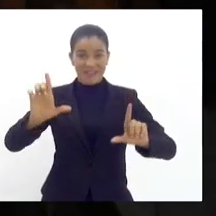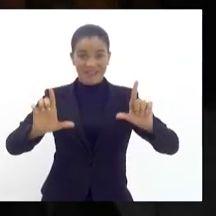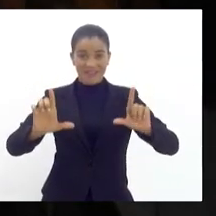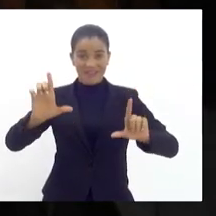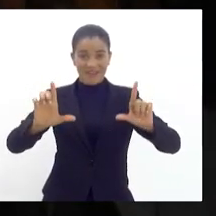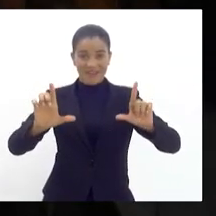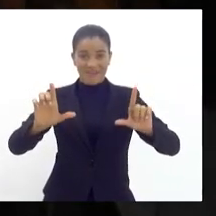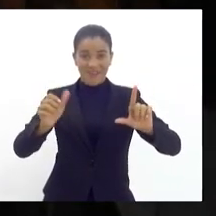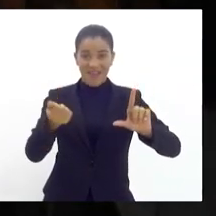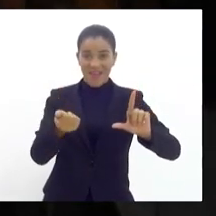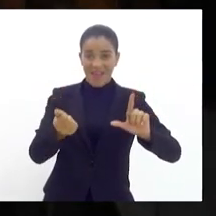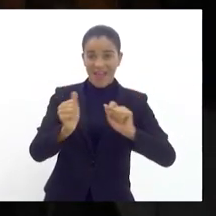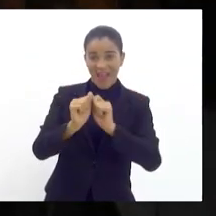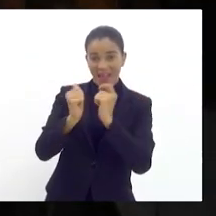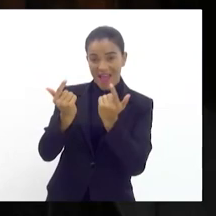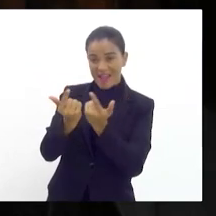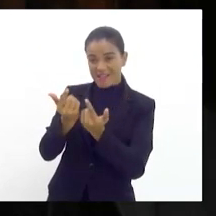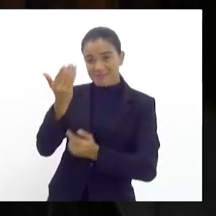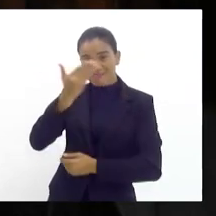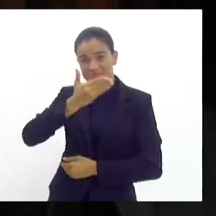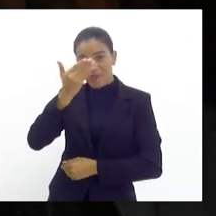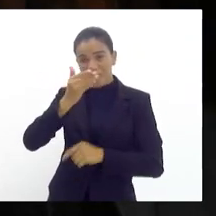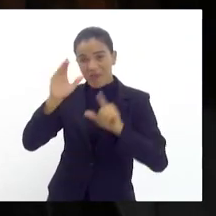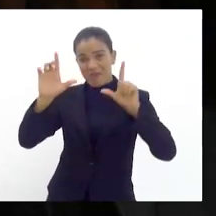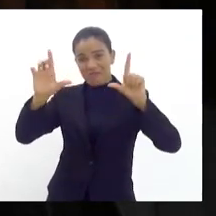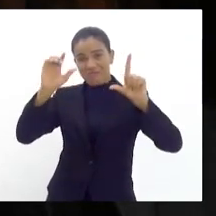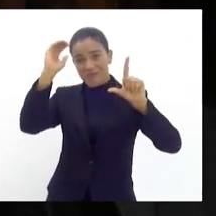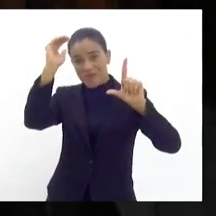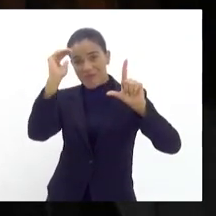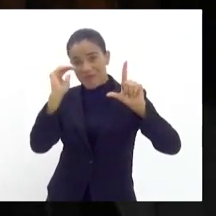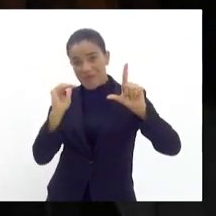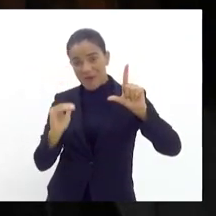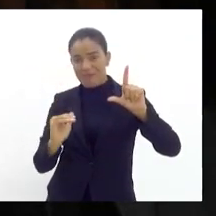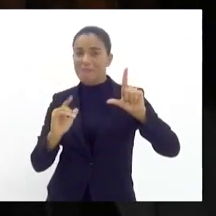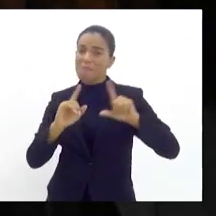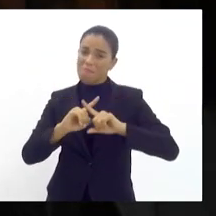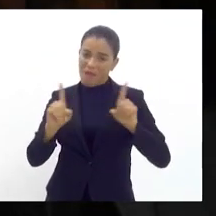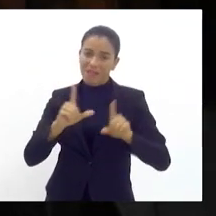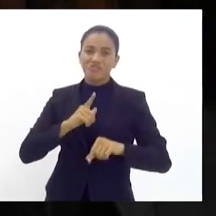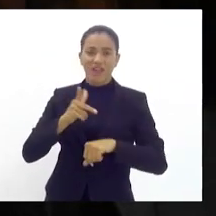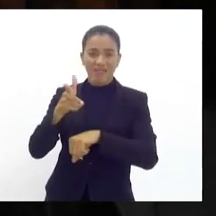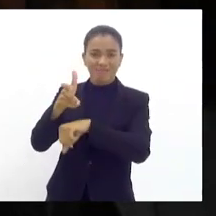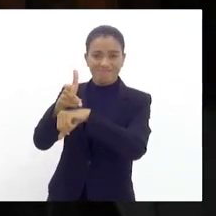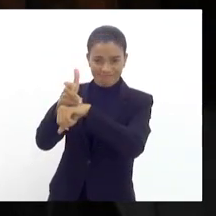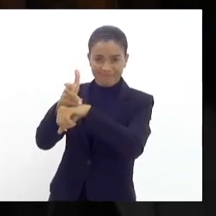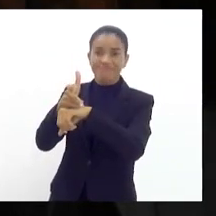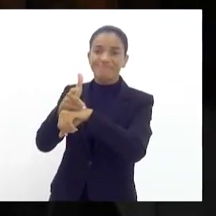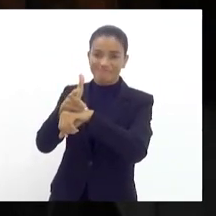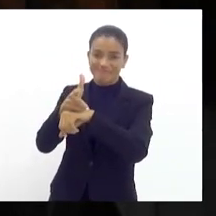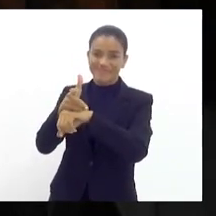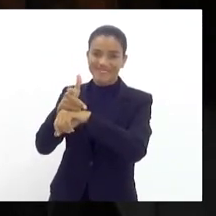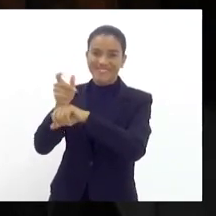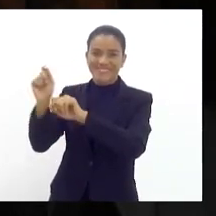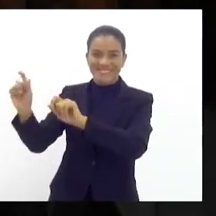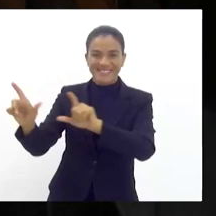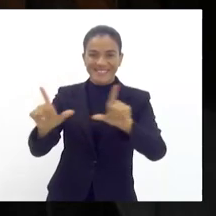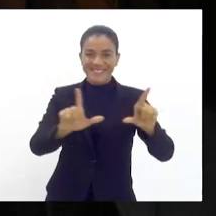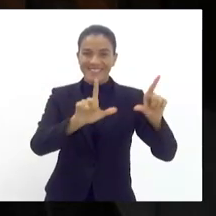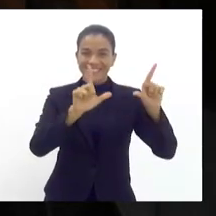ver no quadro Mas seguramente está nos transmitindo então também queria